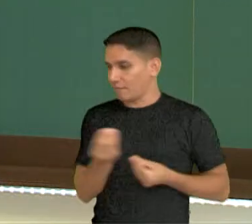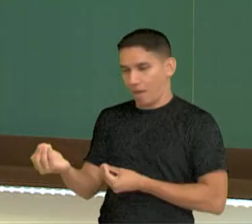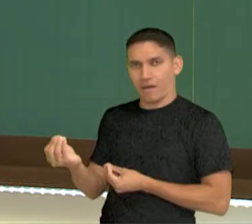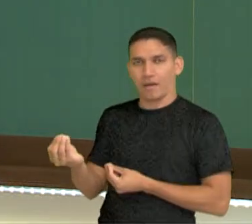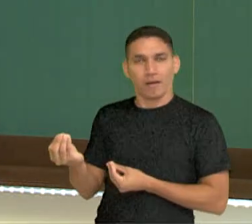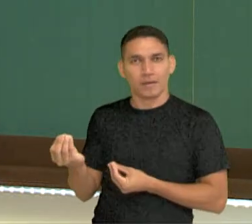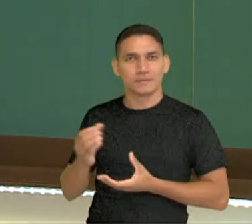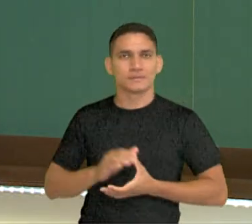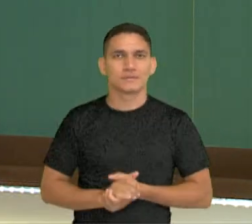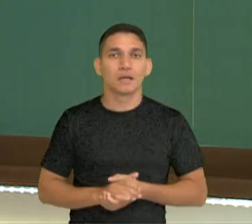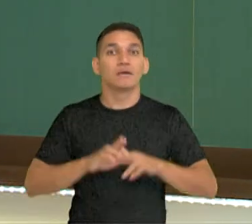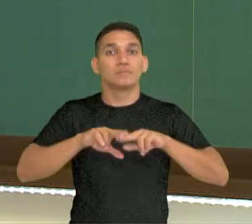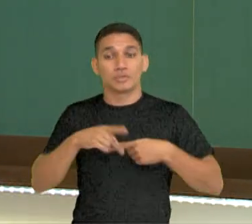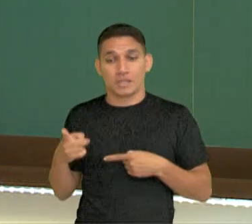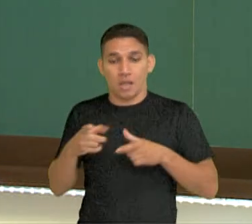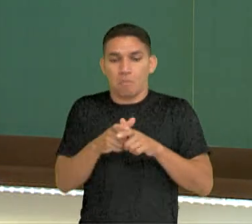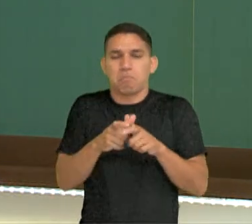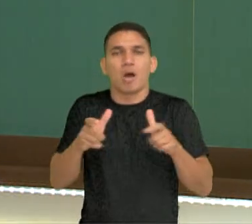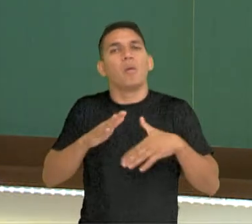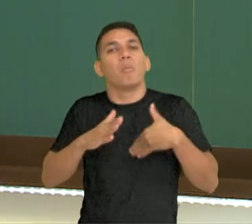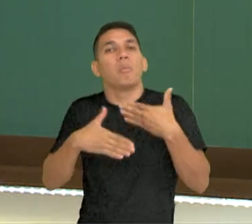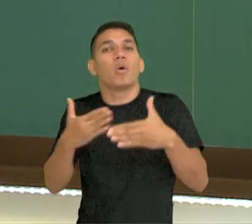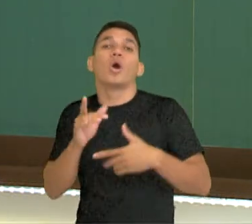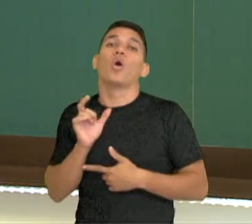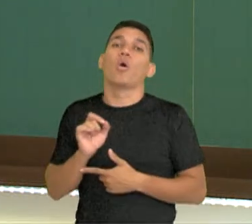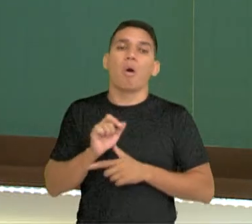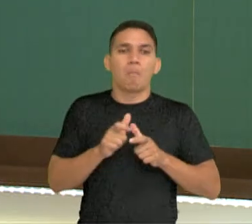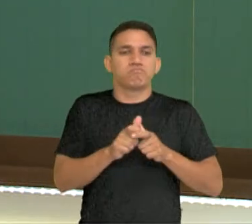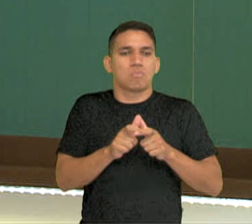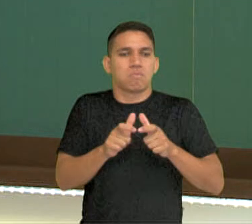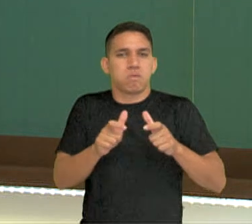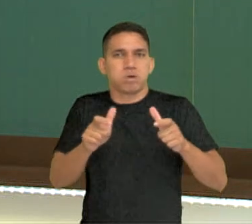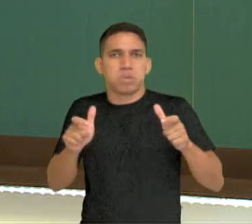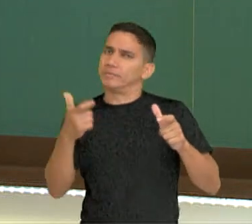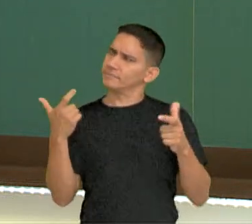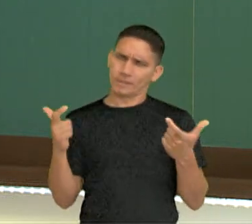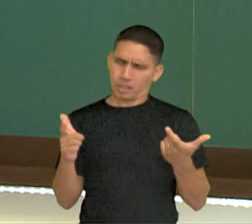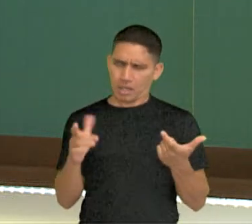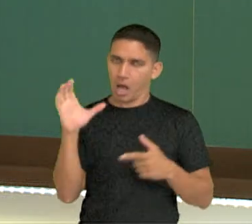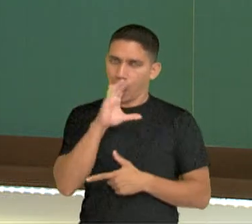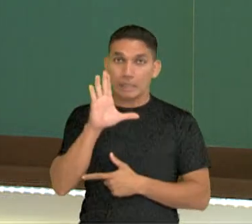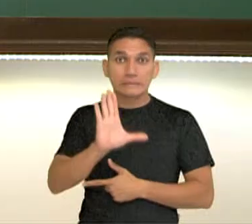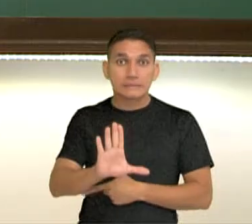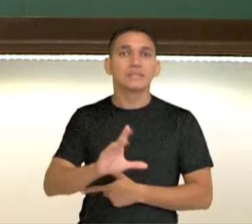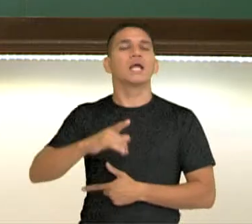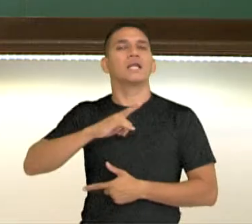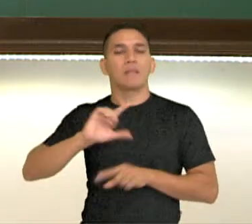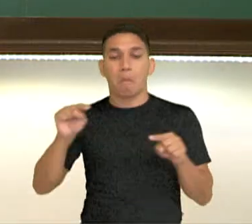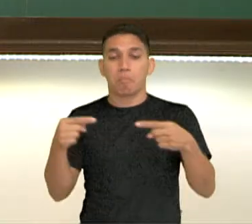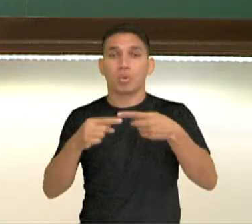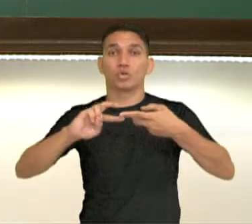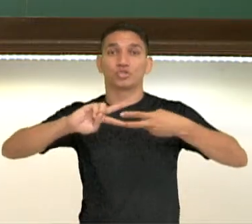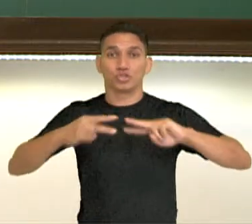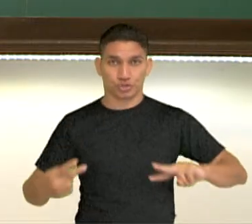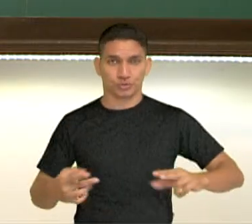doadora, certo? Então, esse é um processo onde não aumenta o número de indivíduos e ocorre uma recombinação